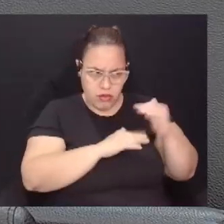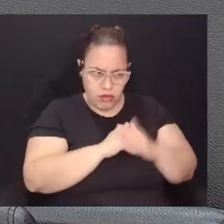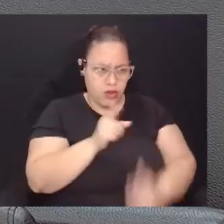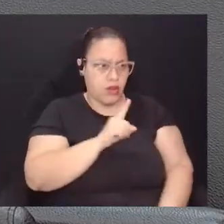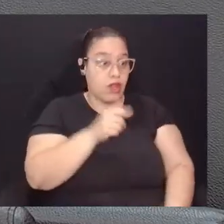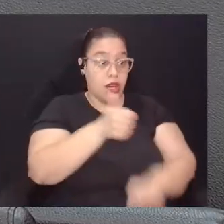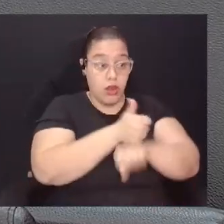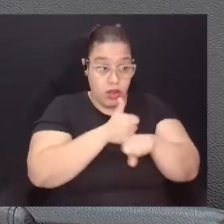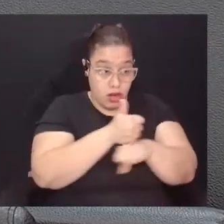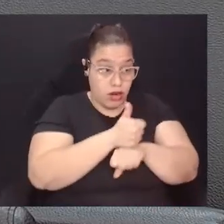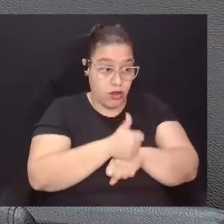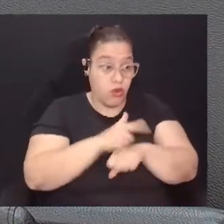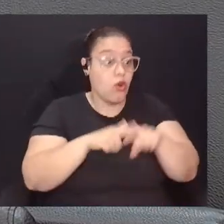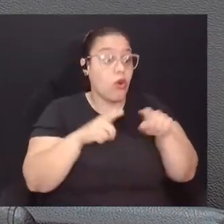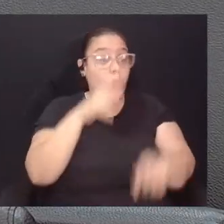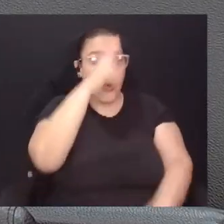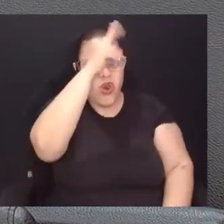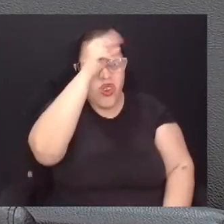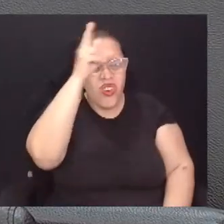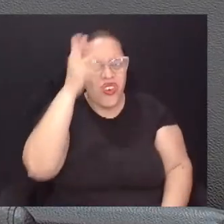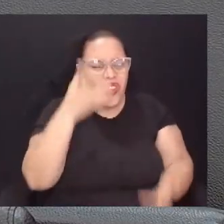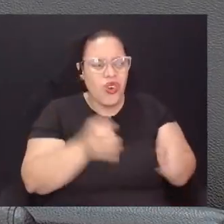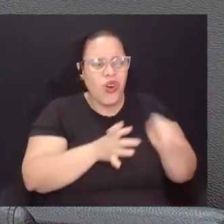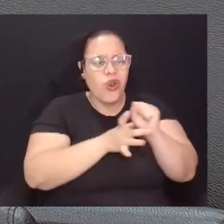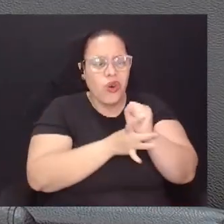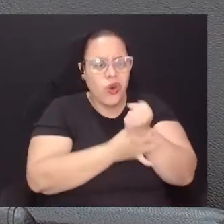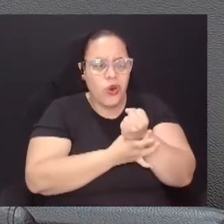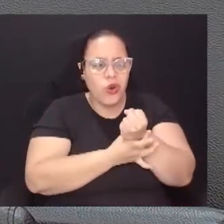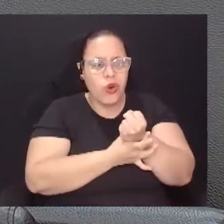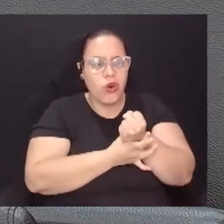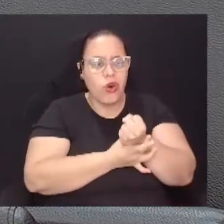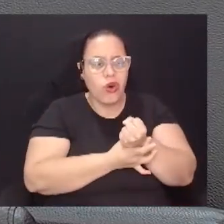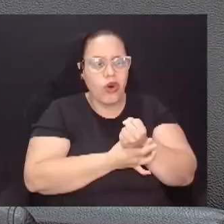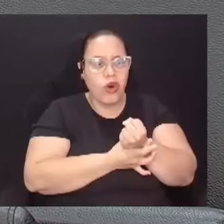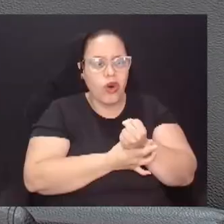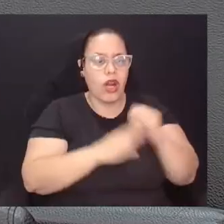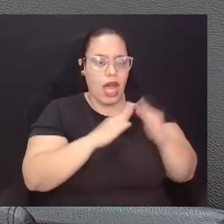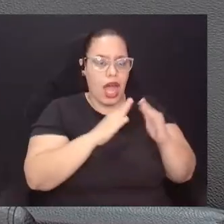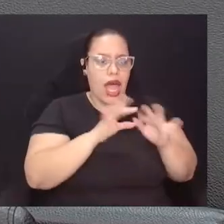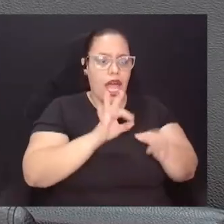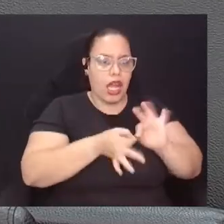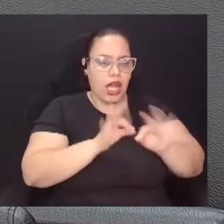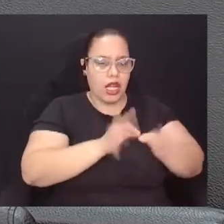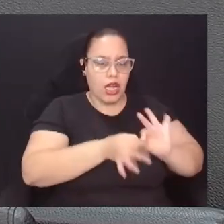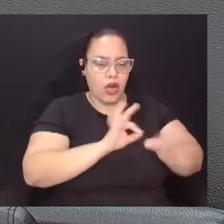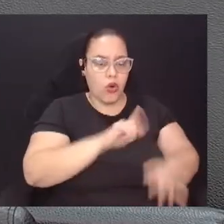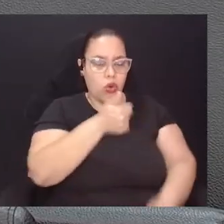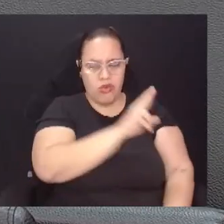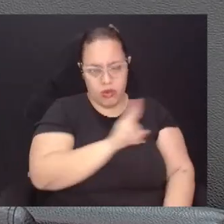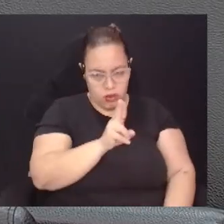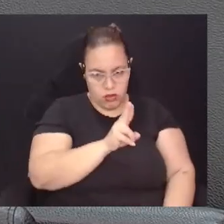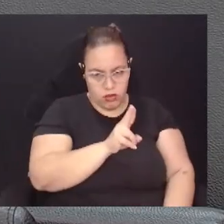serviço. Não eram os profissionais desse serviço, mas como a prefeitura ia absorver, né, a garantia de que a Casa das Oficinas, né, ou